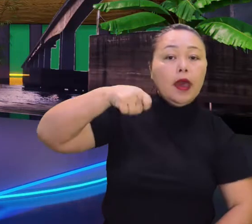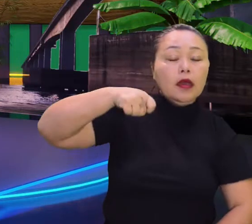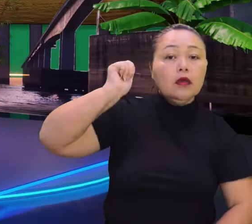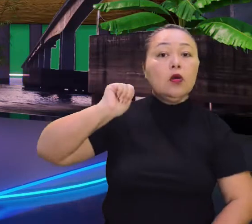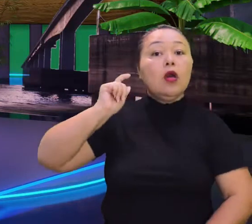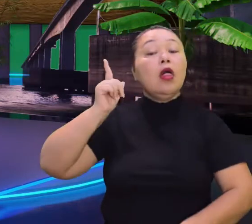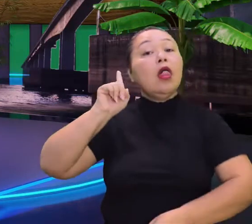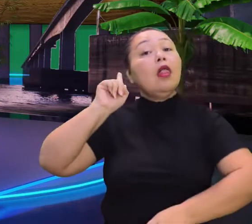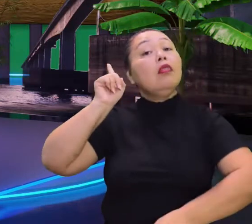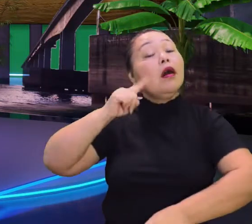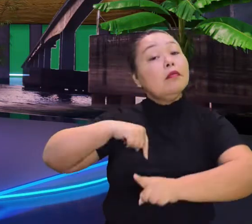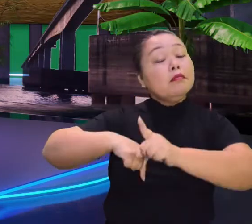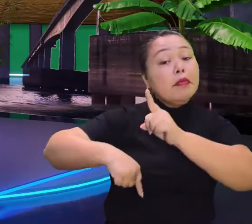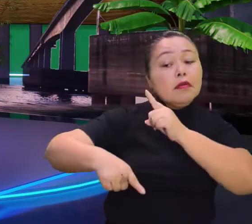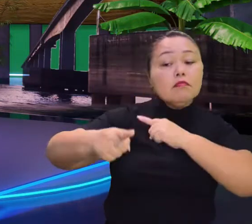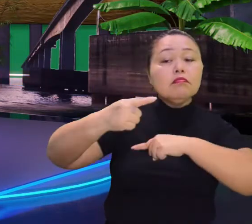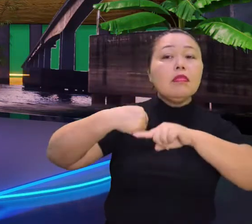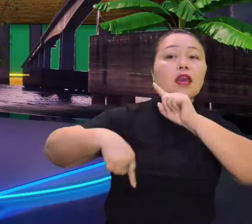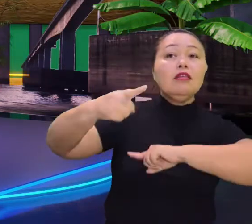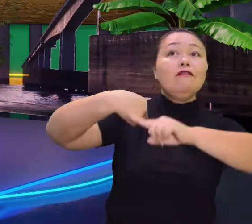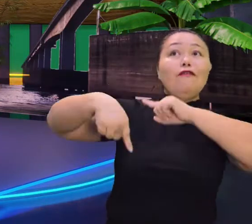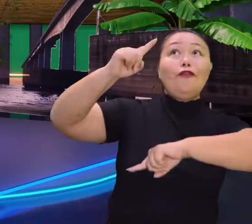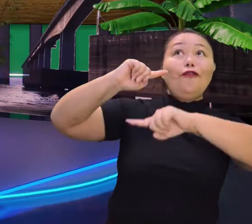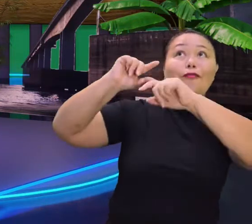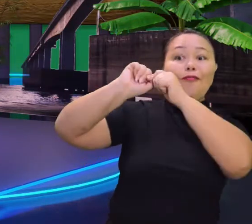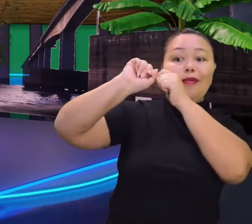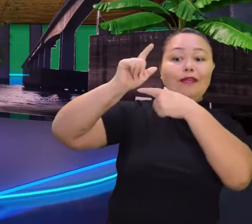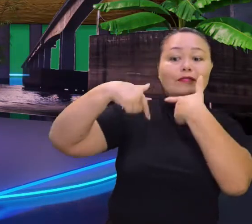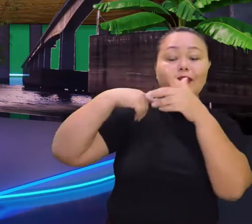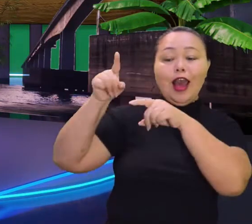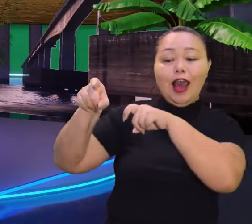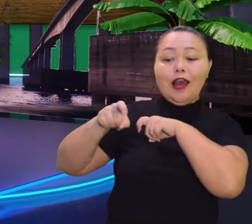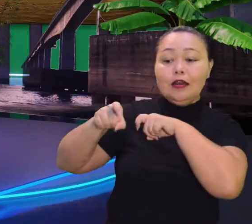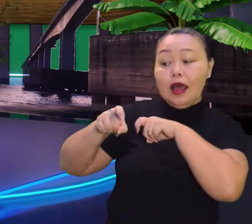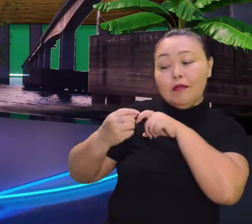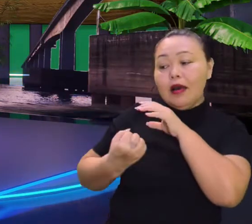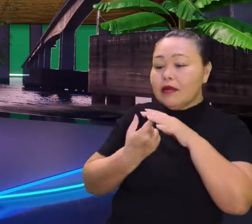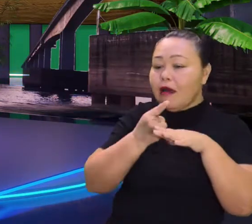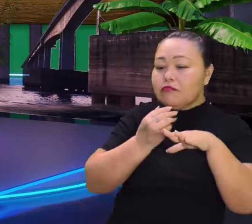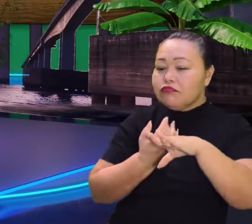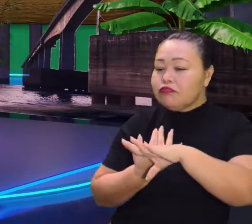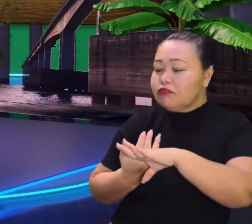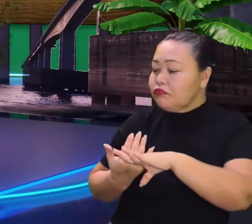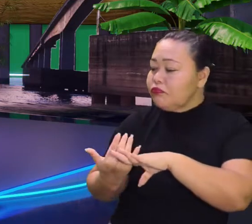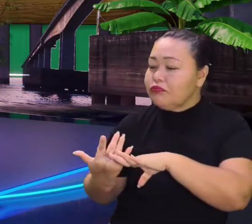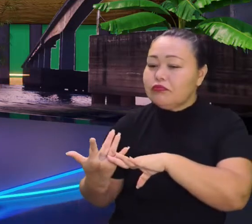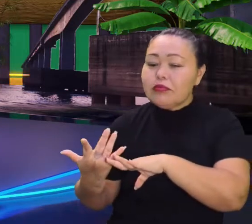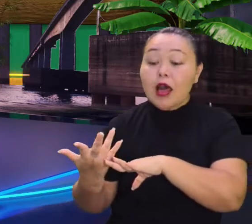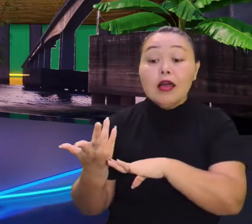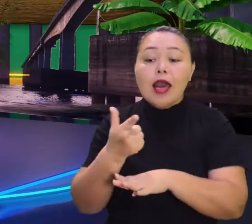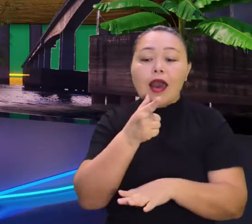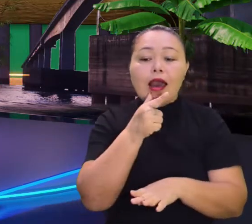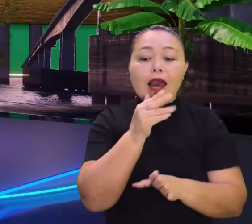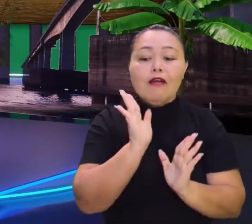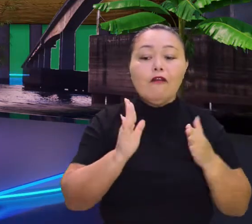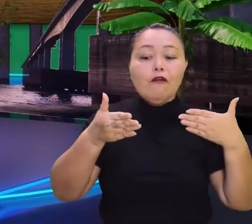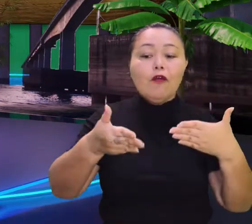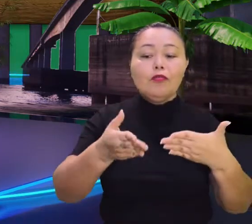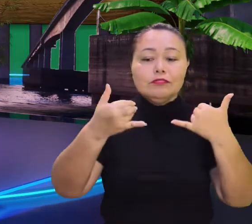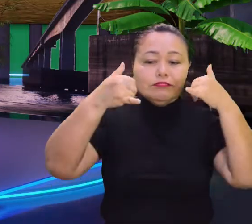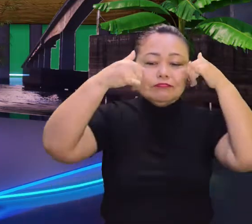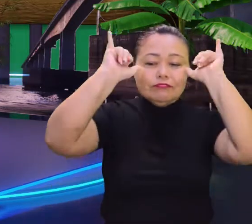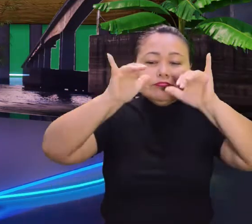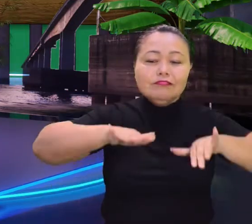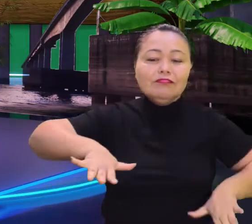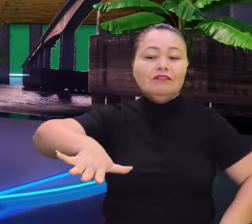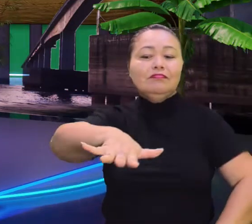o desenvolvimento da agricultura a partir da irrigação, seja a água voltada para a pecuária.